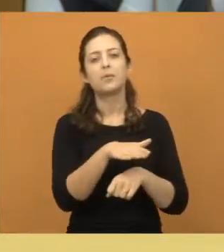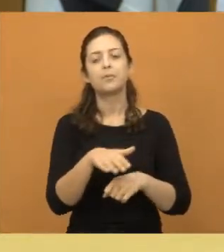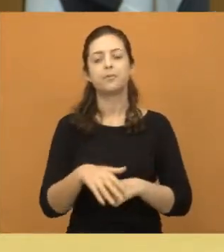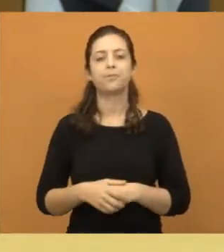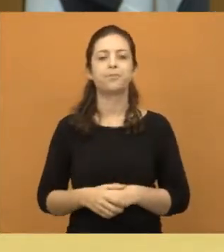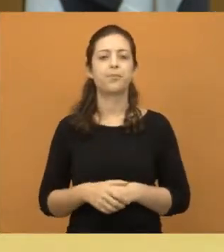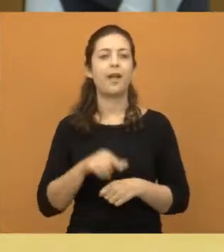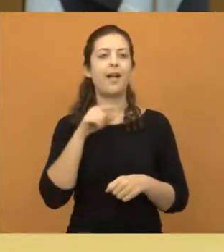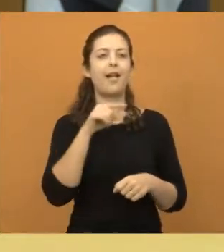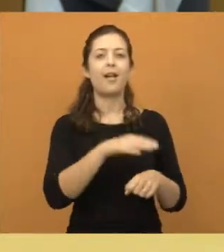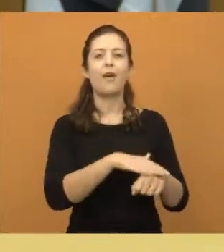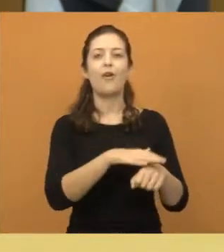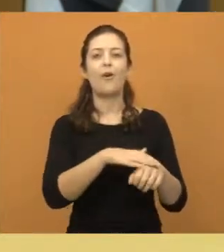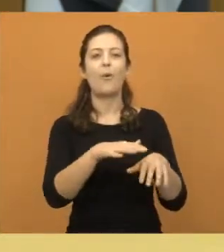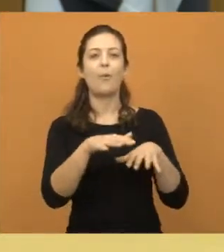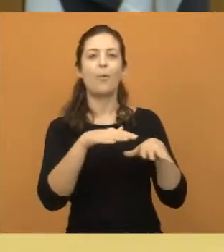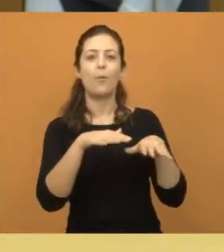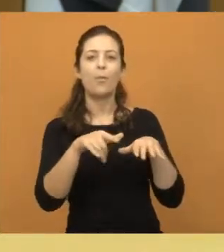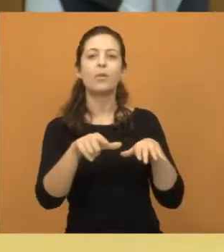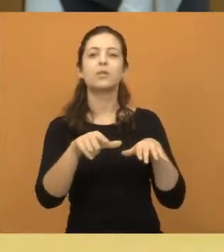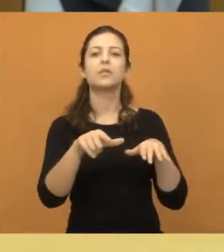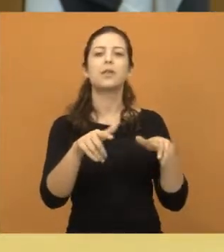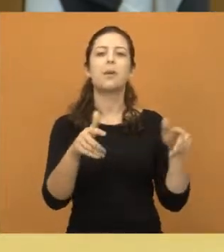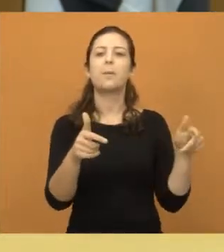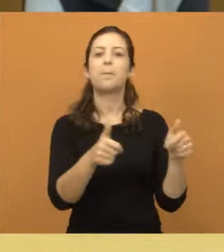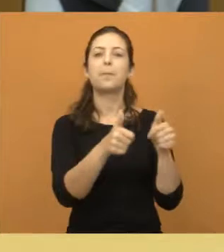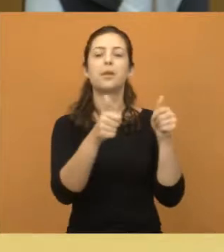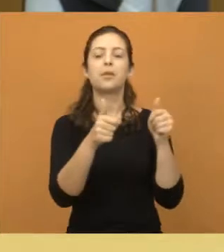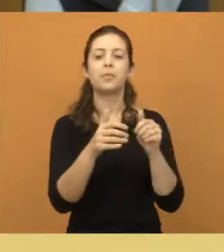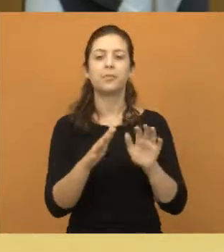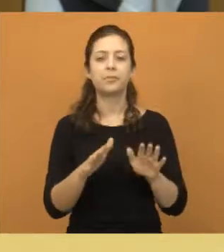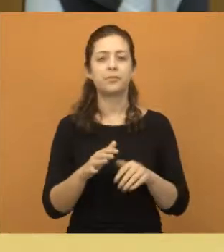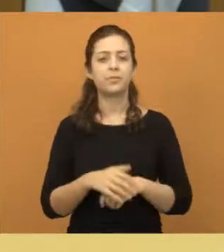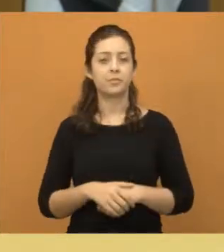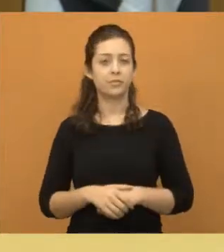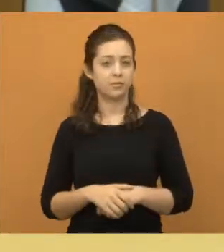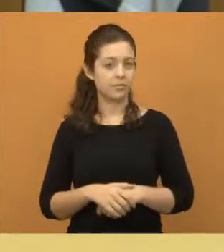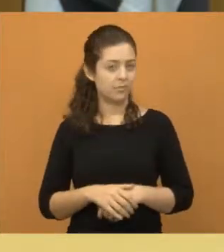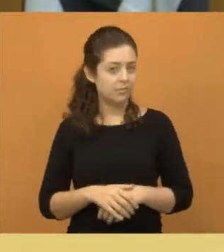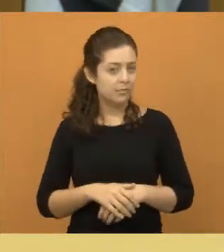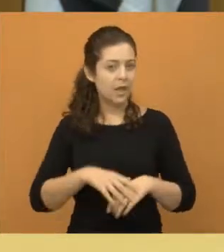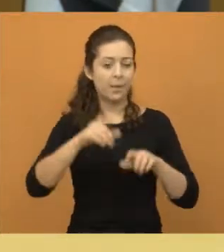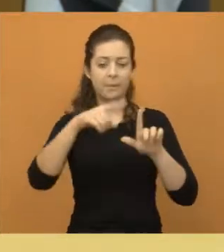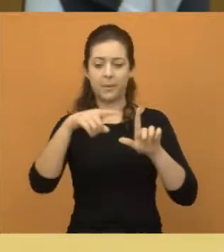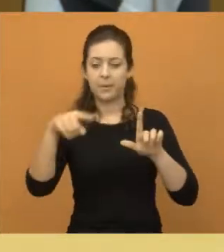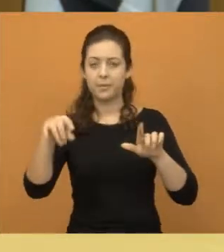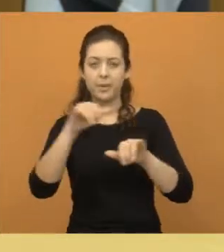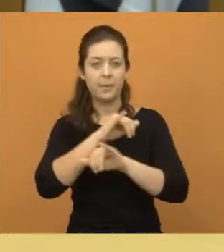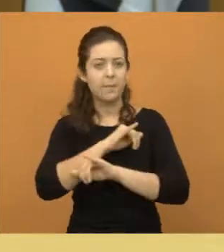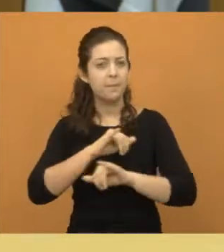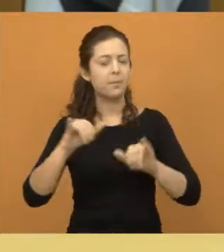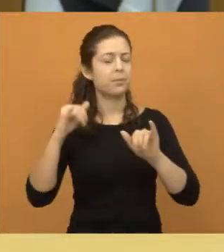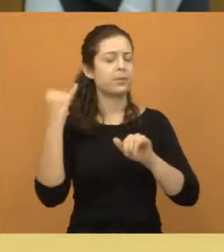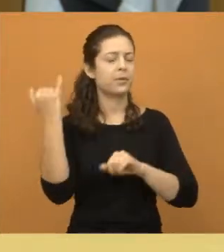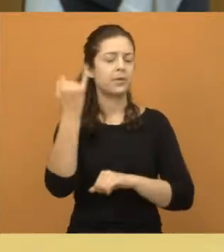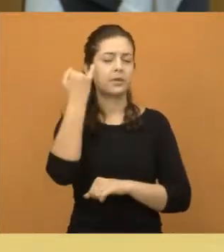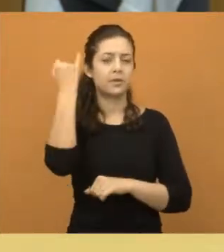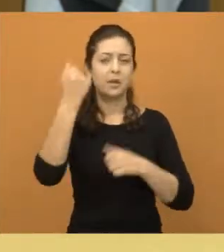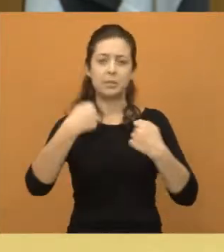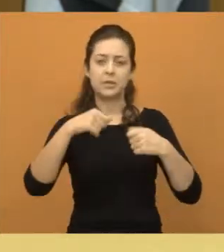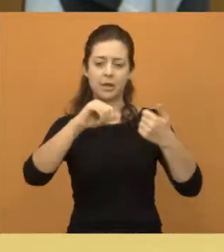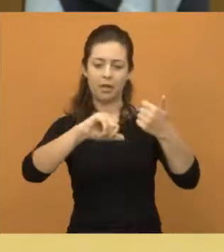e são as obras que movimentam a economia. Isso é um dado bastante importante para a gente